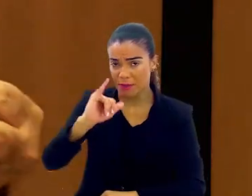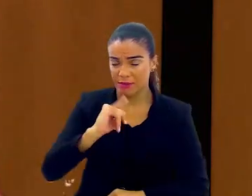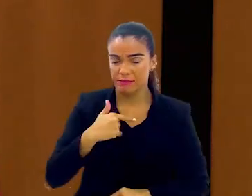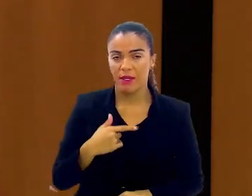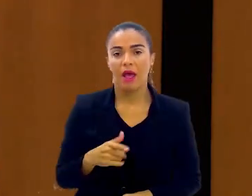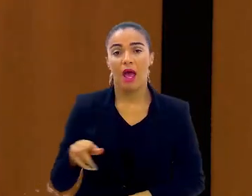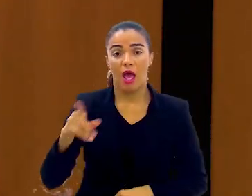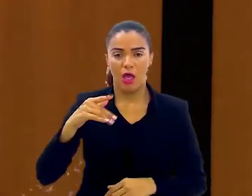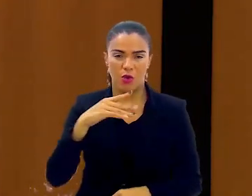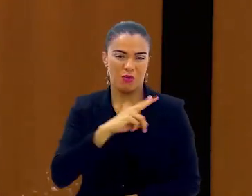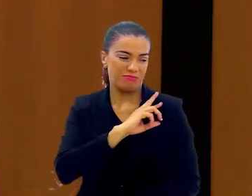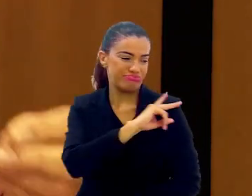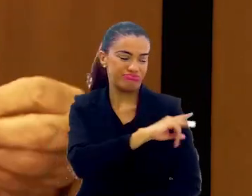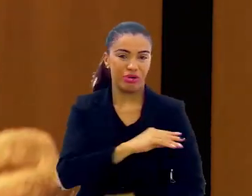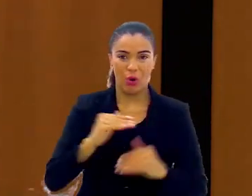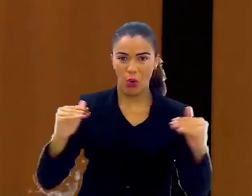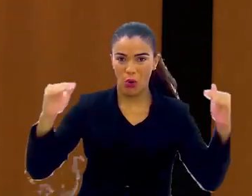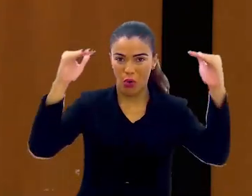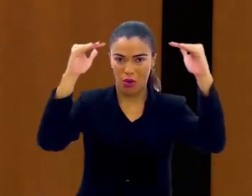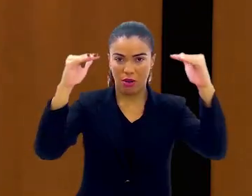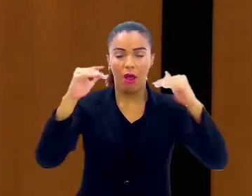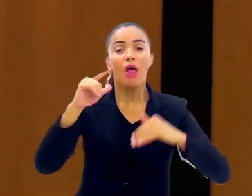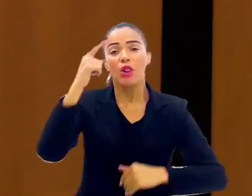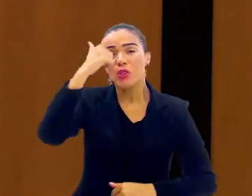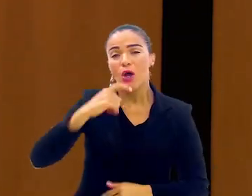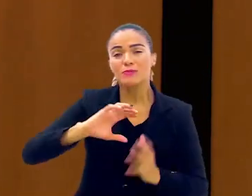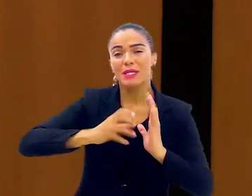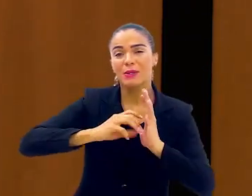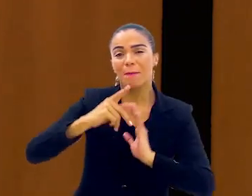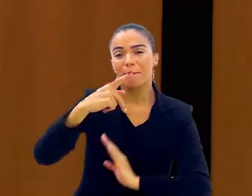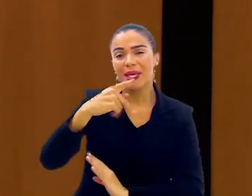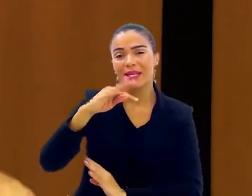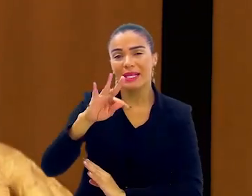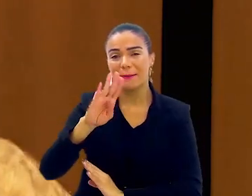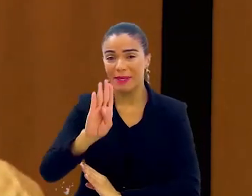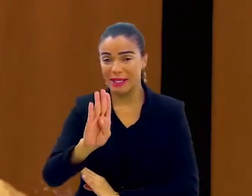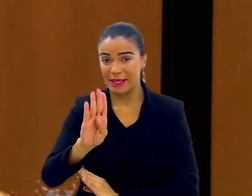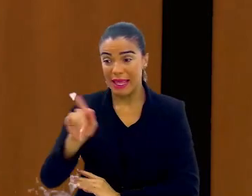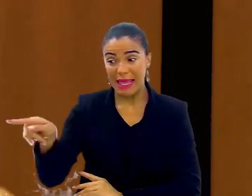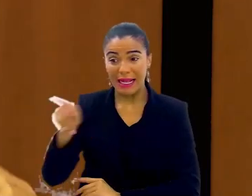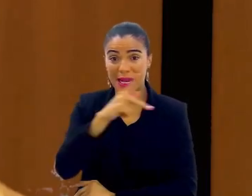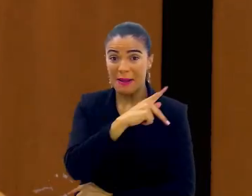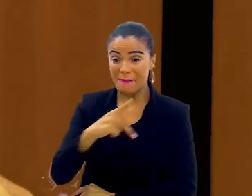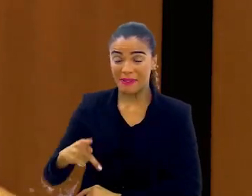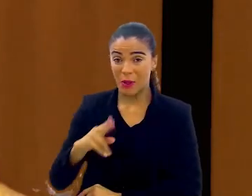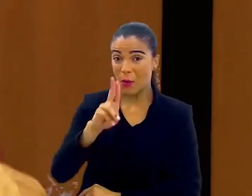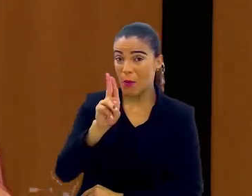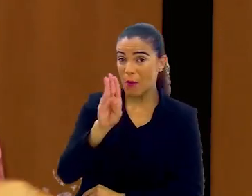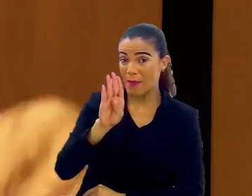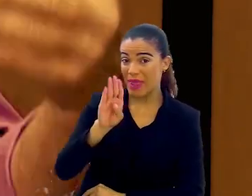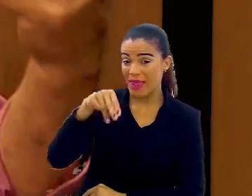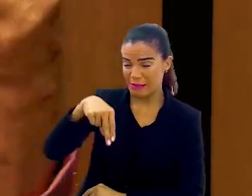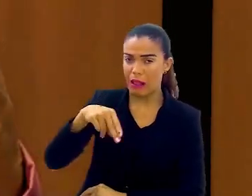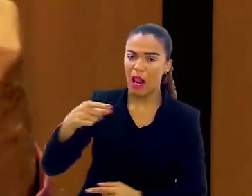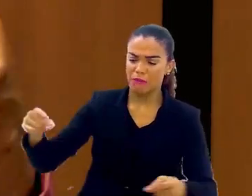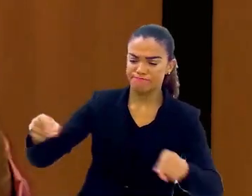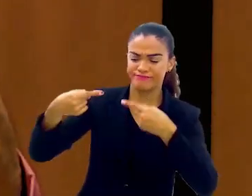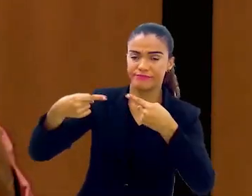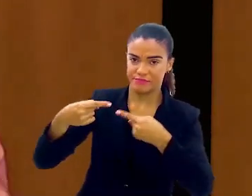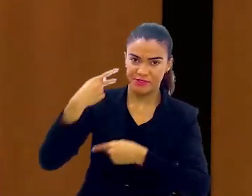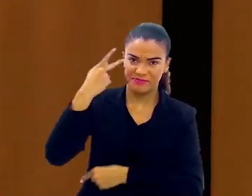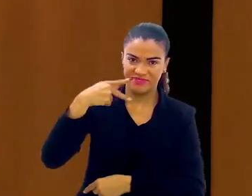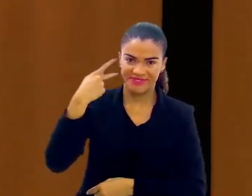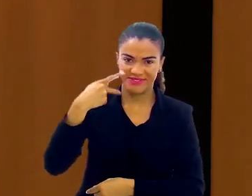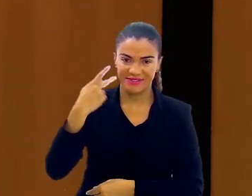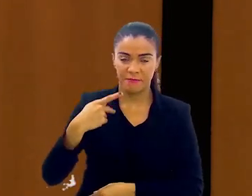Aí levanta-se o coronel Leontino, eu e papai éramos do PTB. E o coronel Leontino era o presidente da UDN, nosso adversário